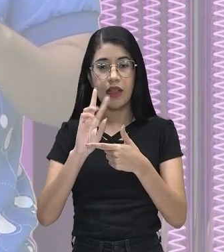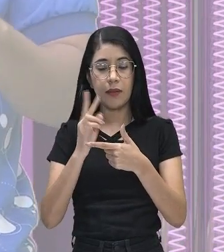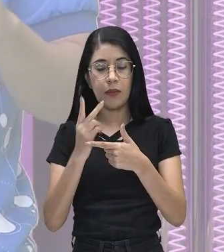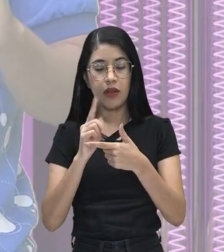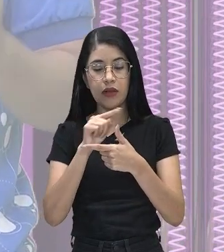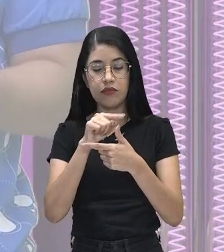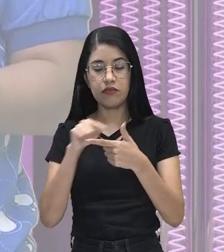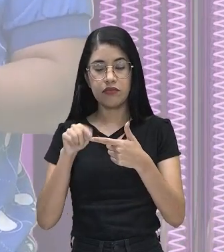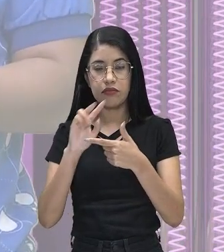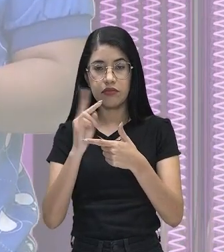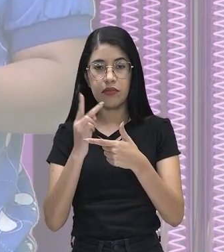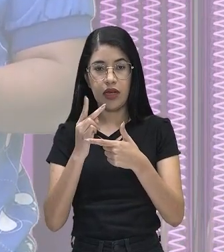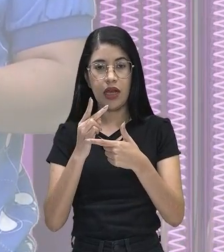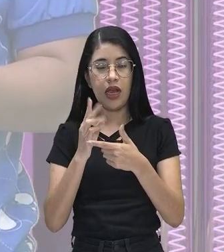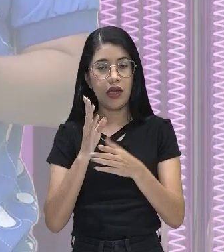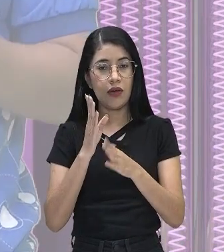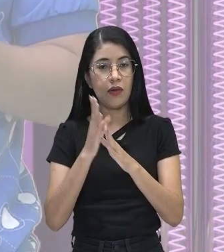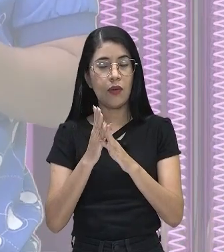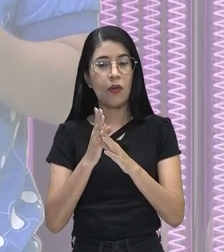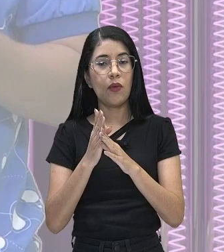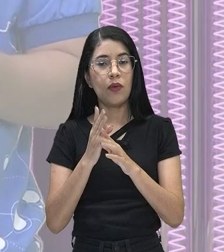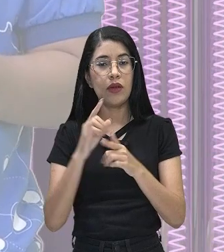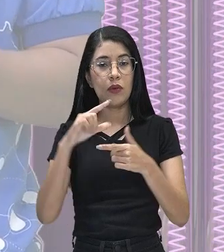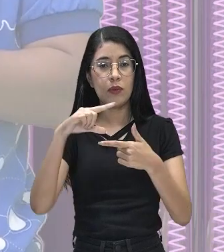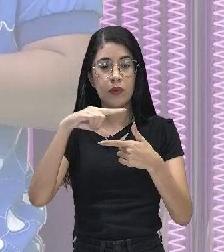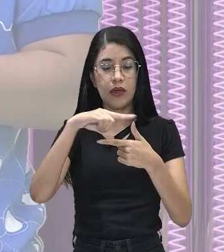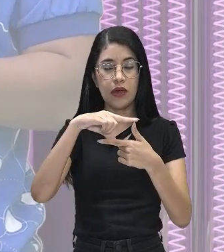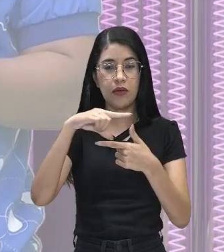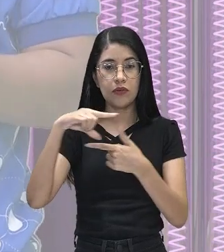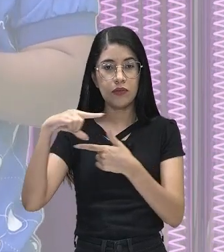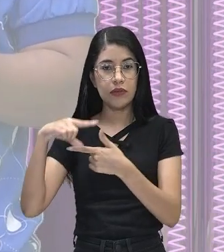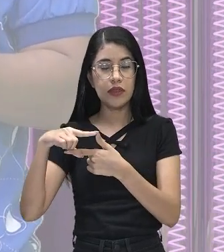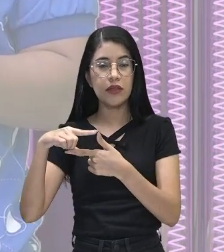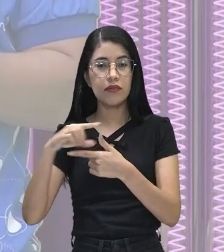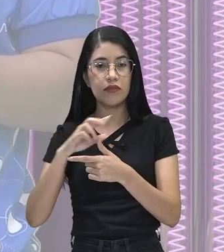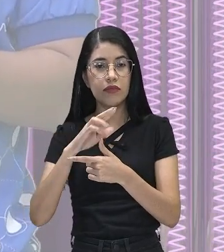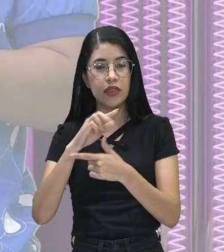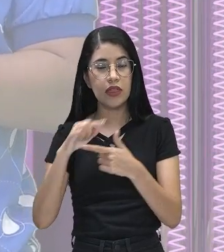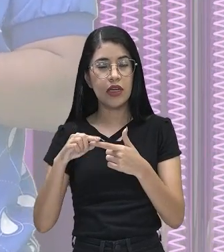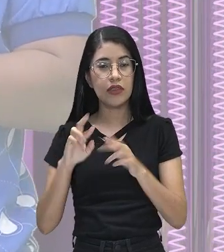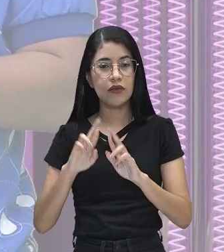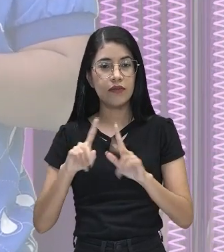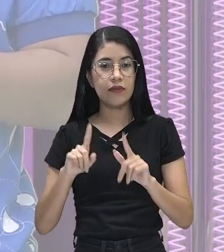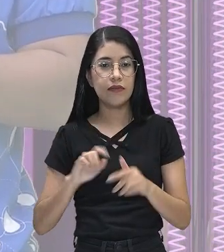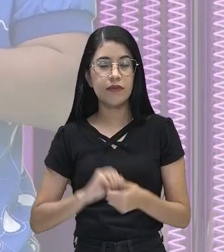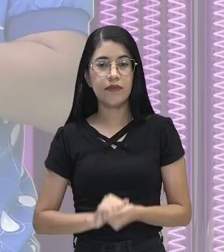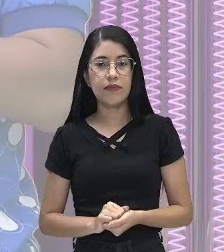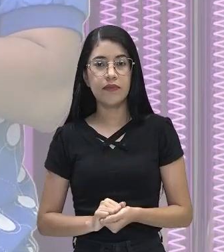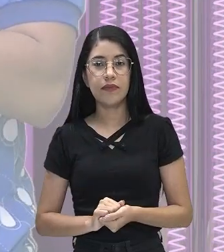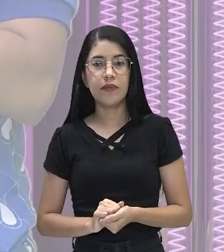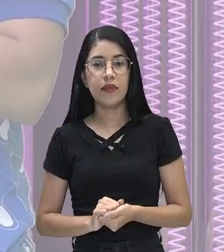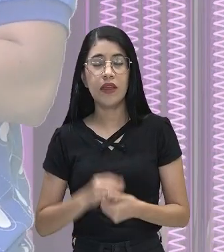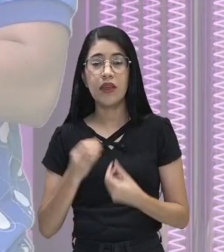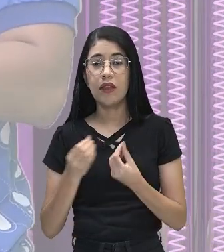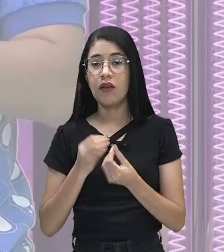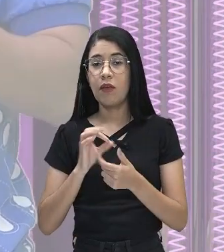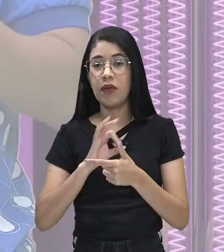aí esses dois triângulos menores. E as relações métricas, elas vão ser estabelecidas a